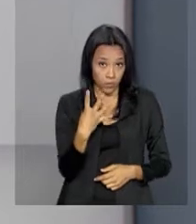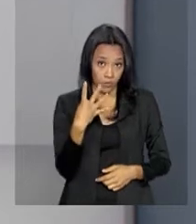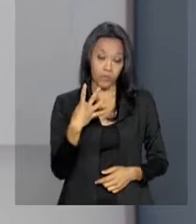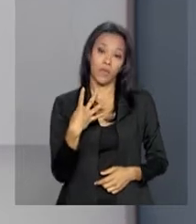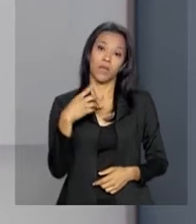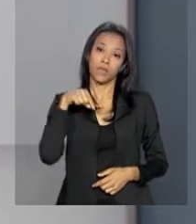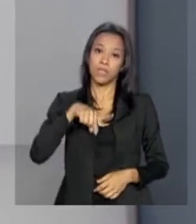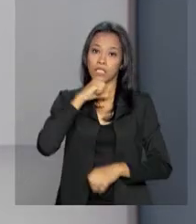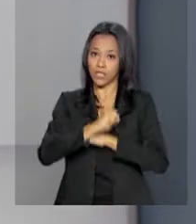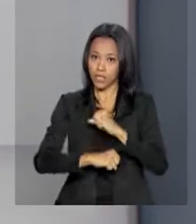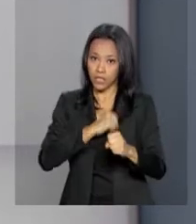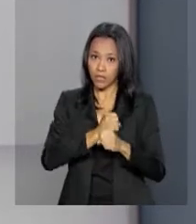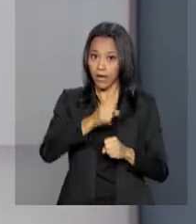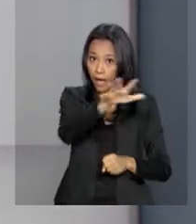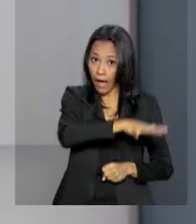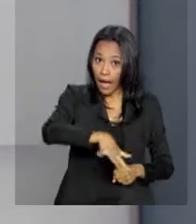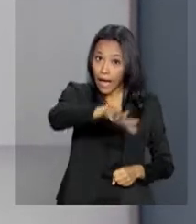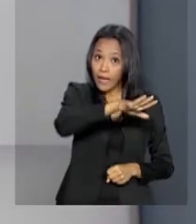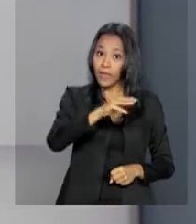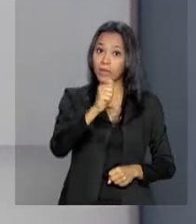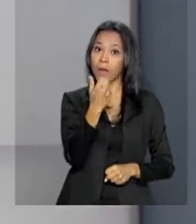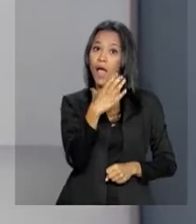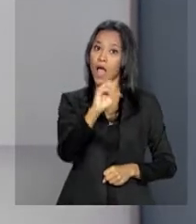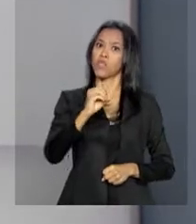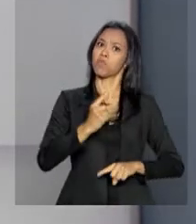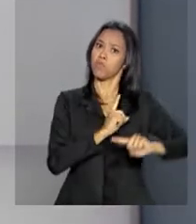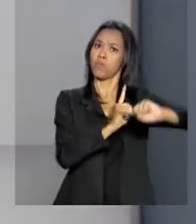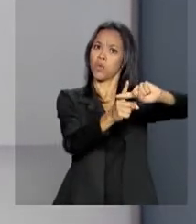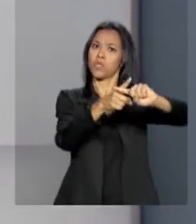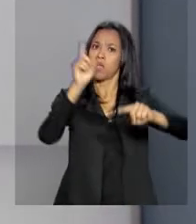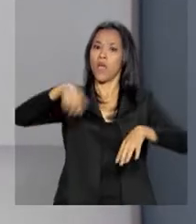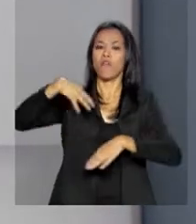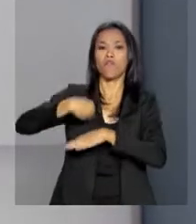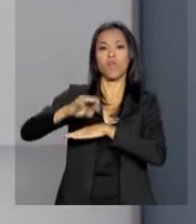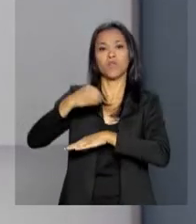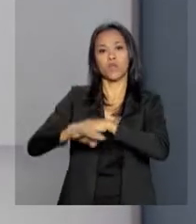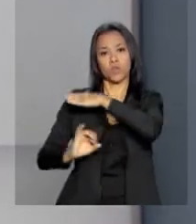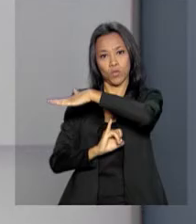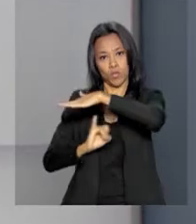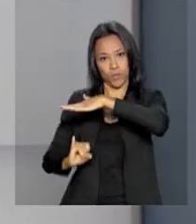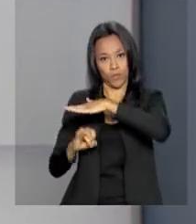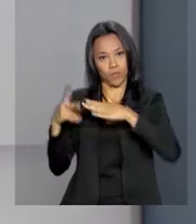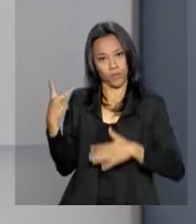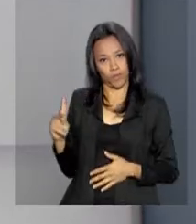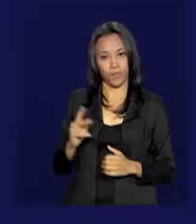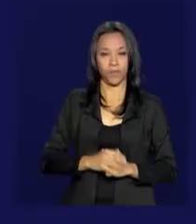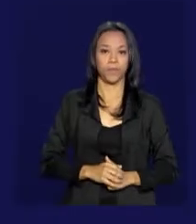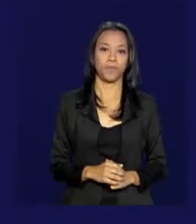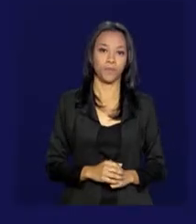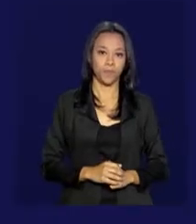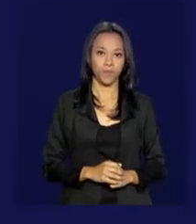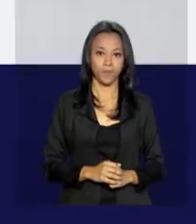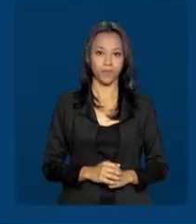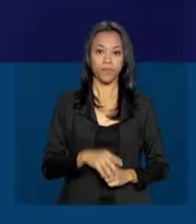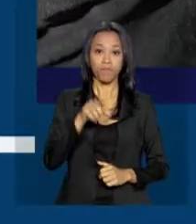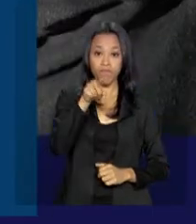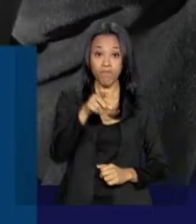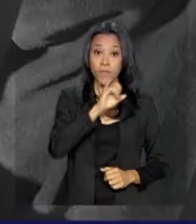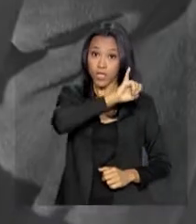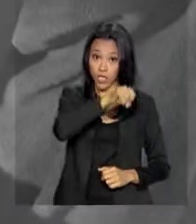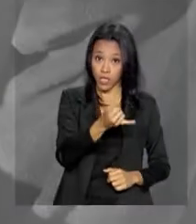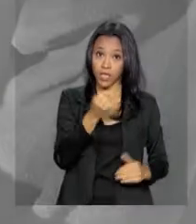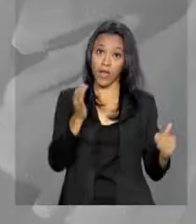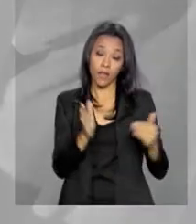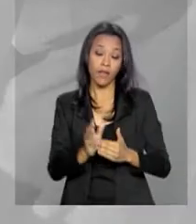o setor do aço teve resultado positivo segundo dados do instituto aço brasil de janeiro a abril